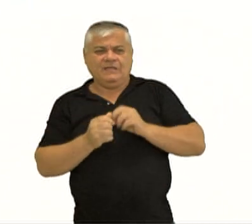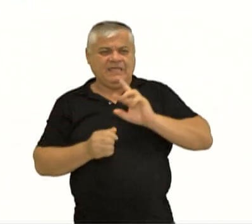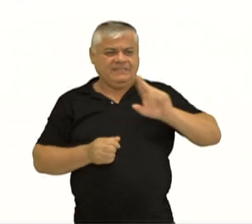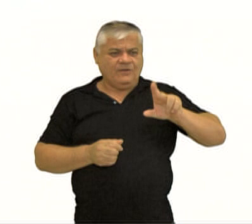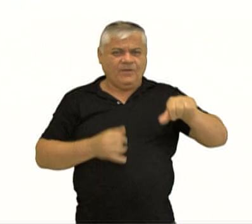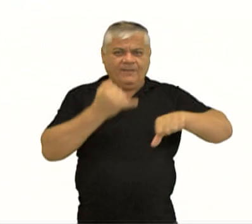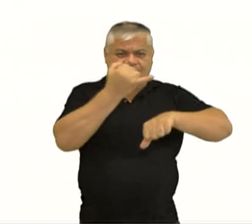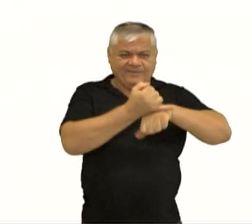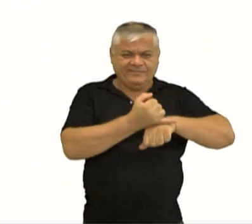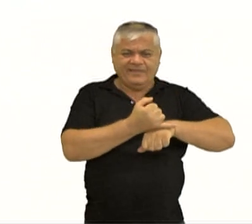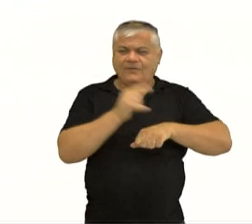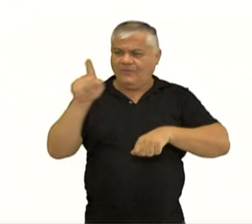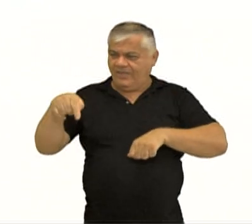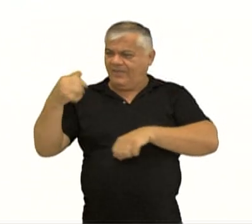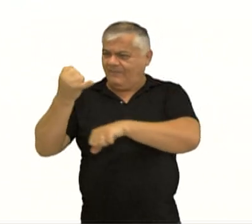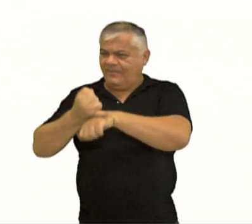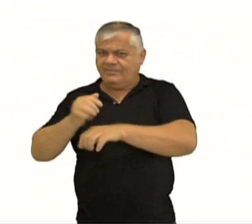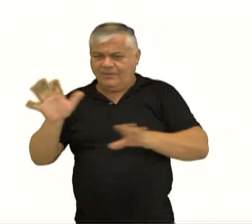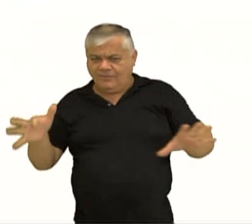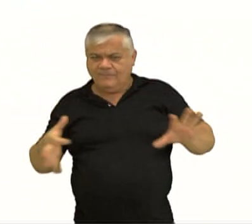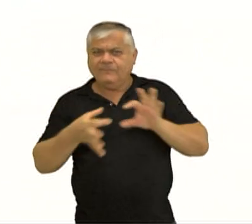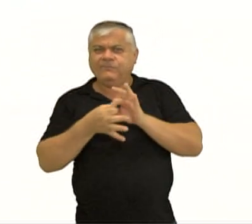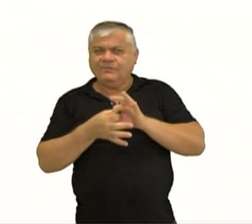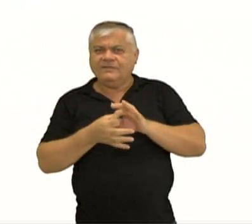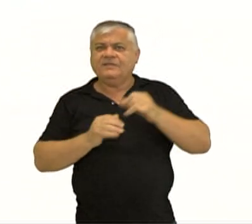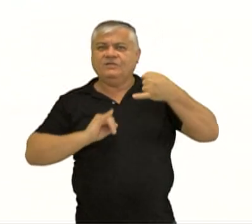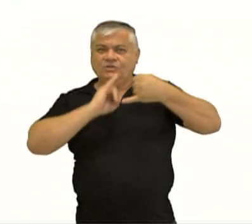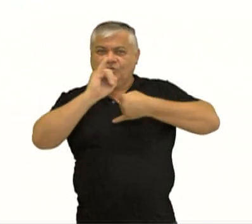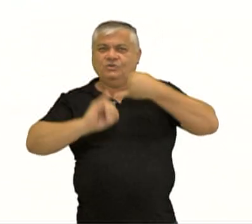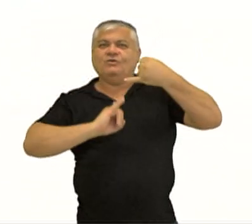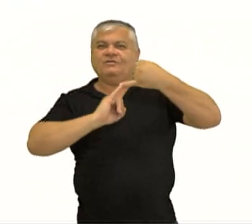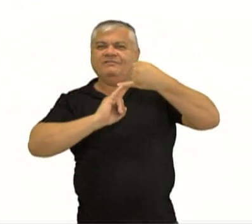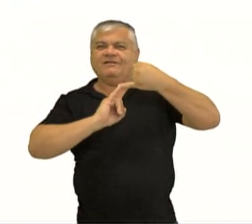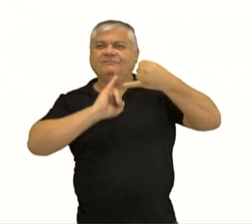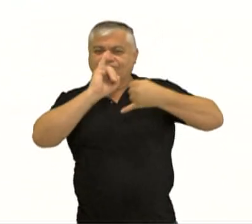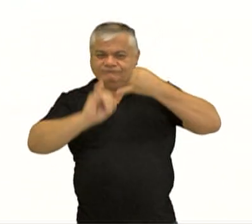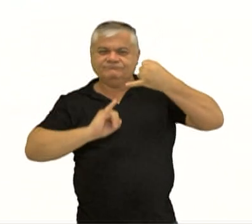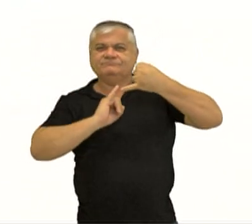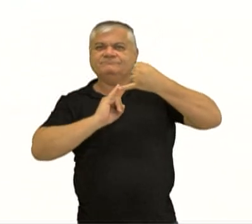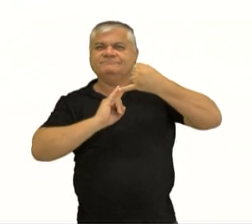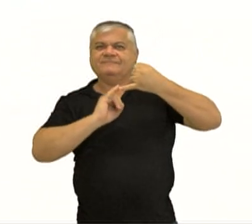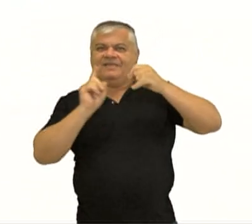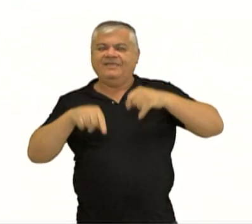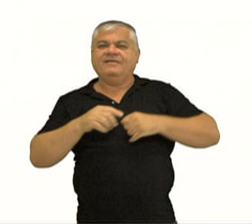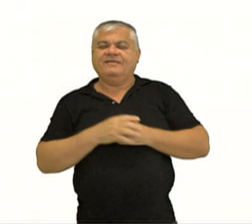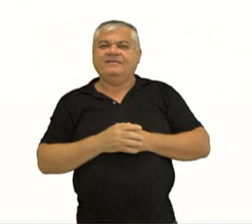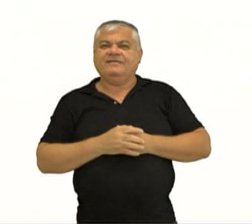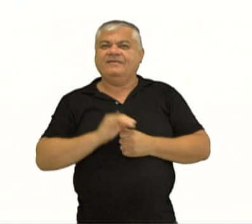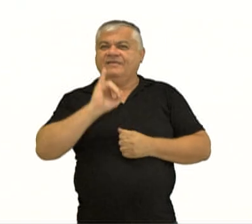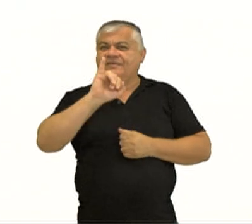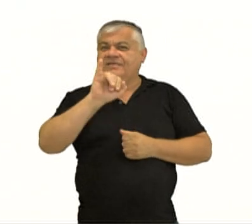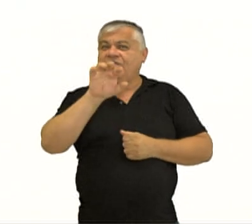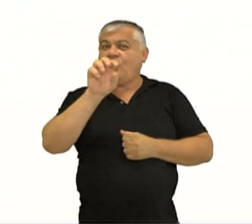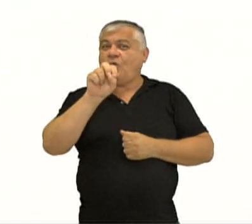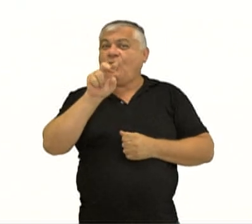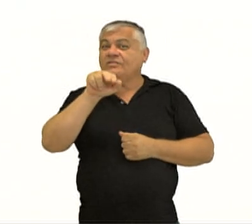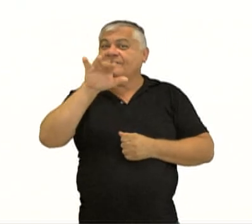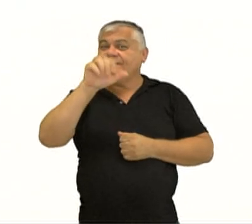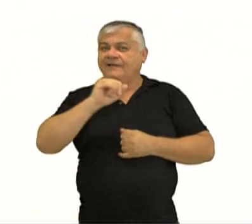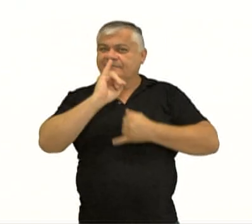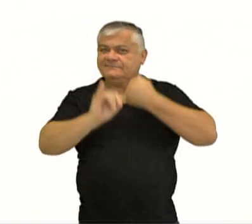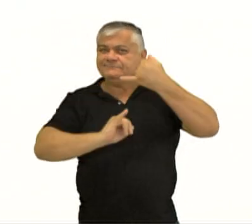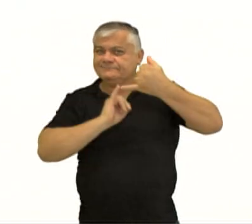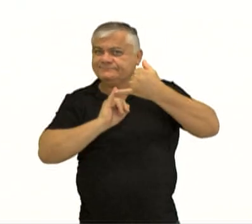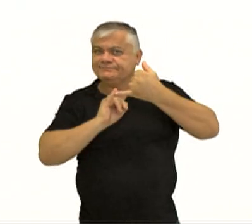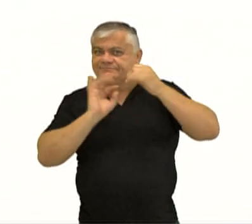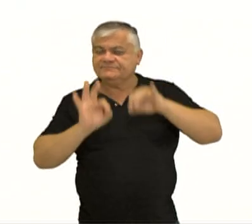um ametal é chamada de ligação iônica. Vocês vão colocar aqui do lado, quem que é metal, quem que é não metal, não precisa dizer o nome da